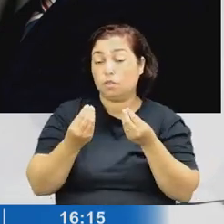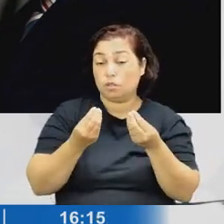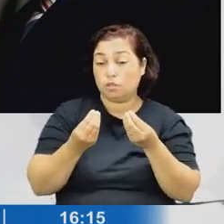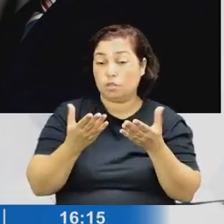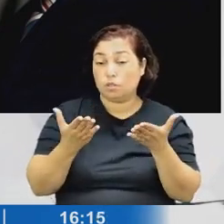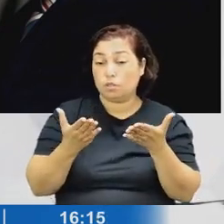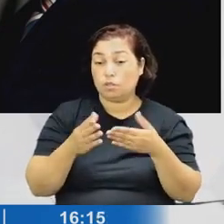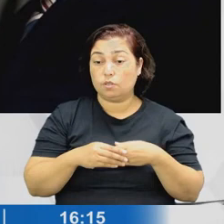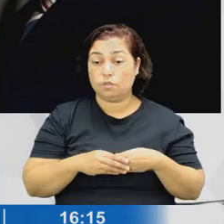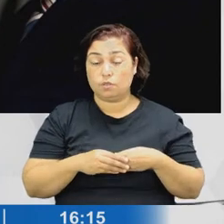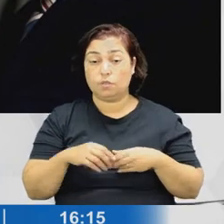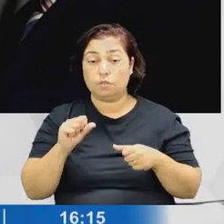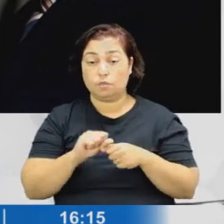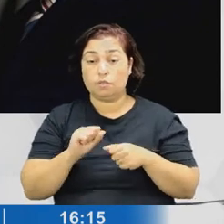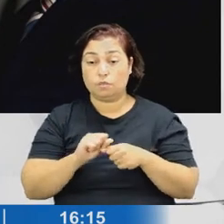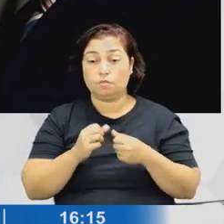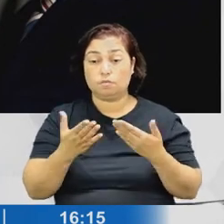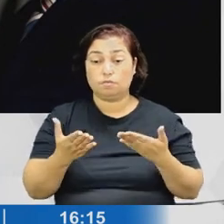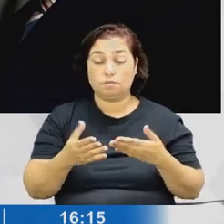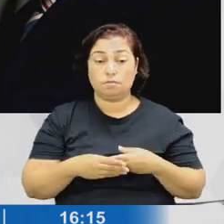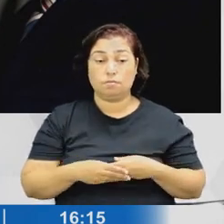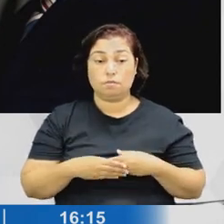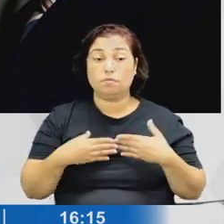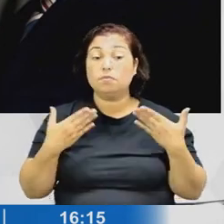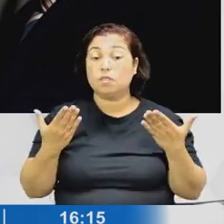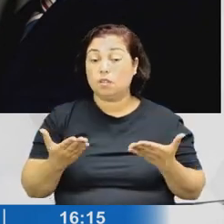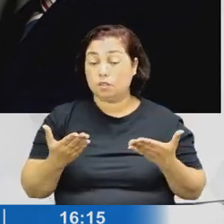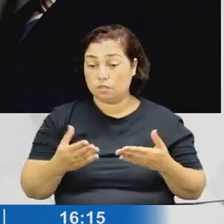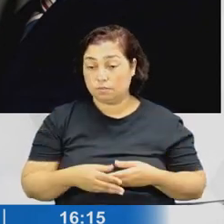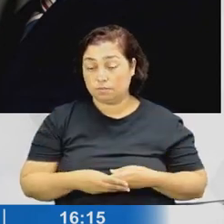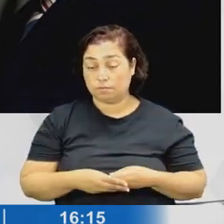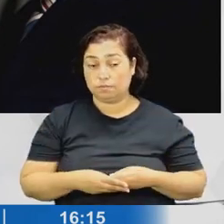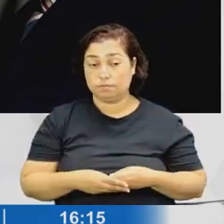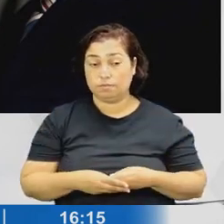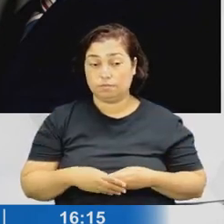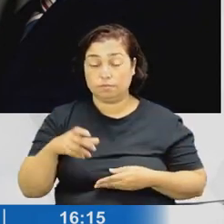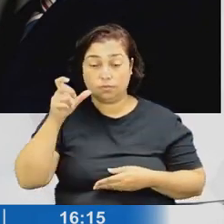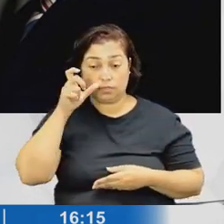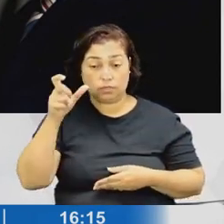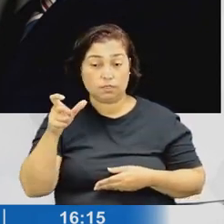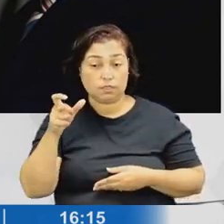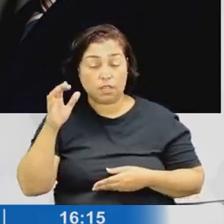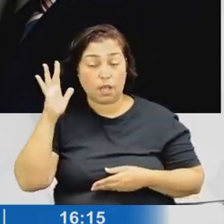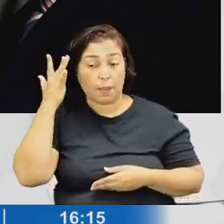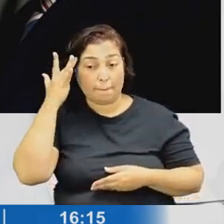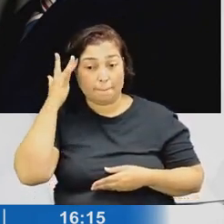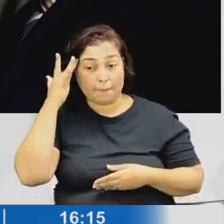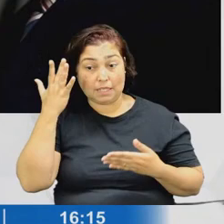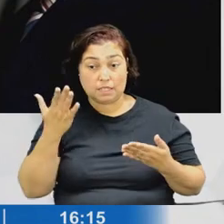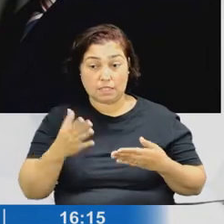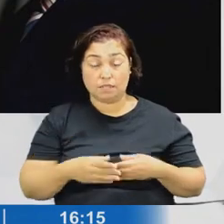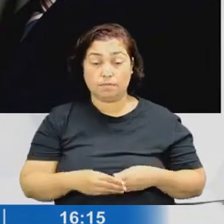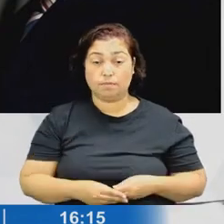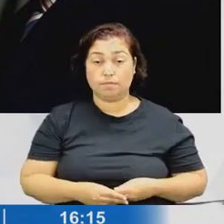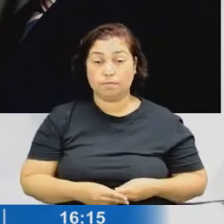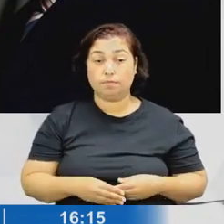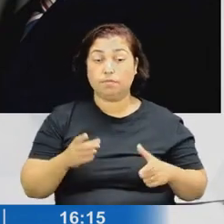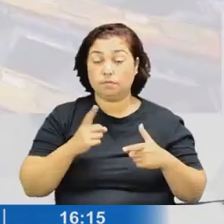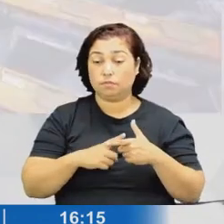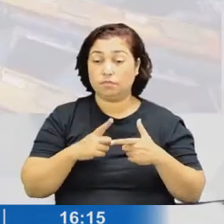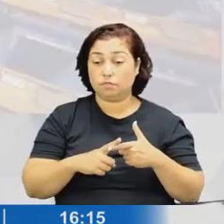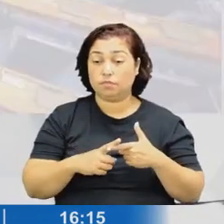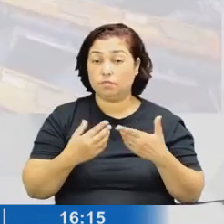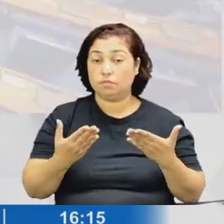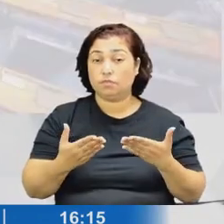vai fazer da vida dele entendeu E agora é interessante tentar pensar nisso né porque assim